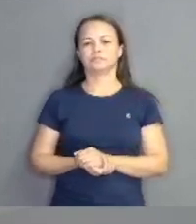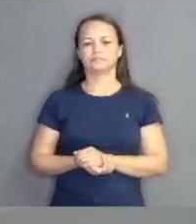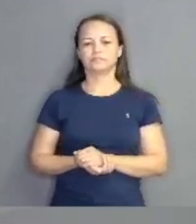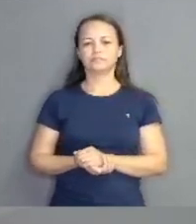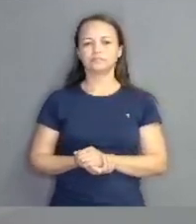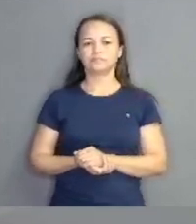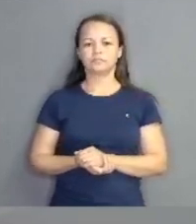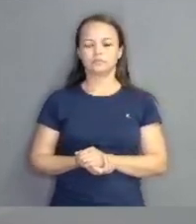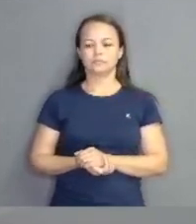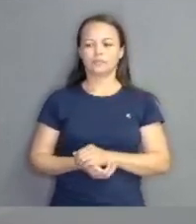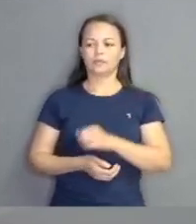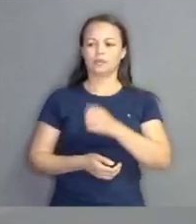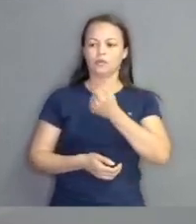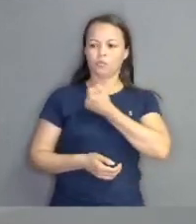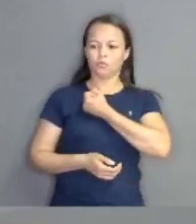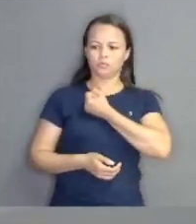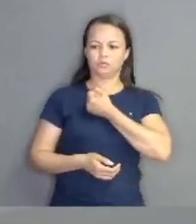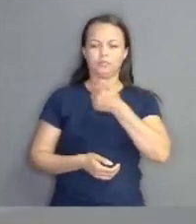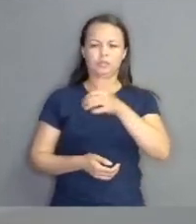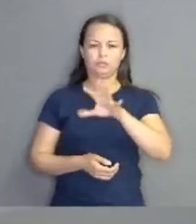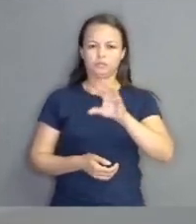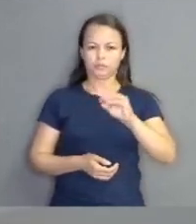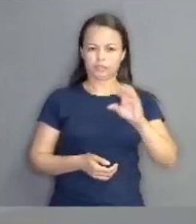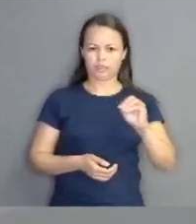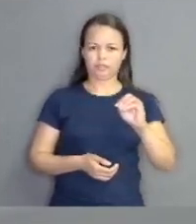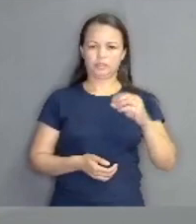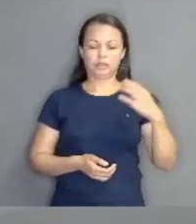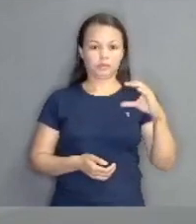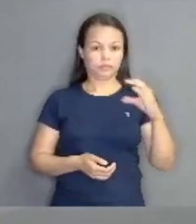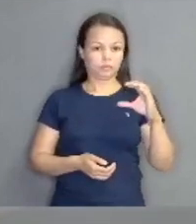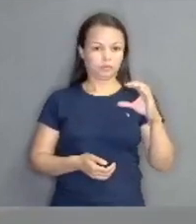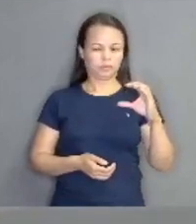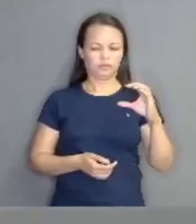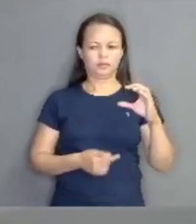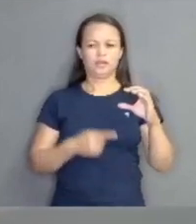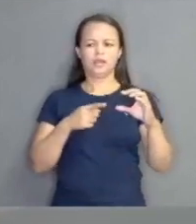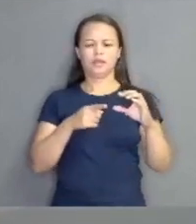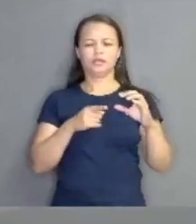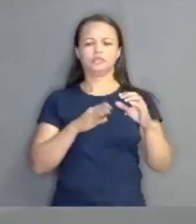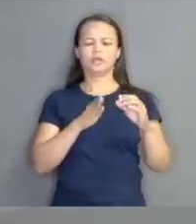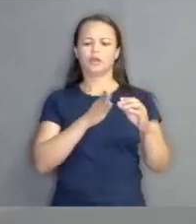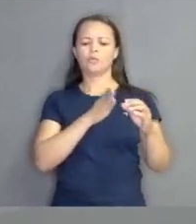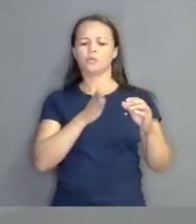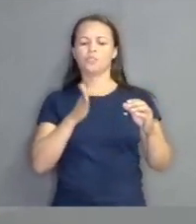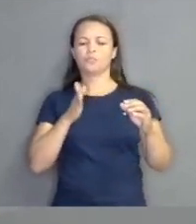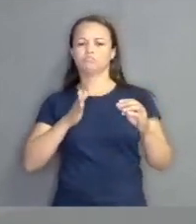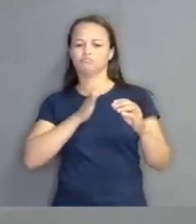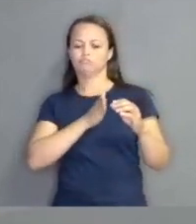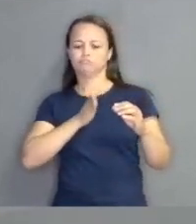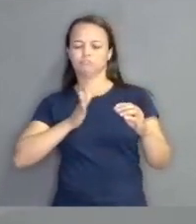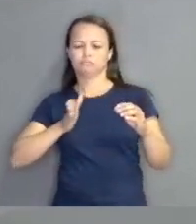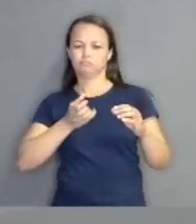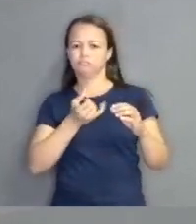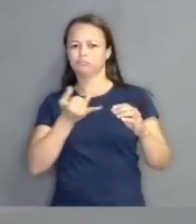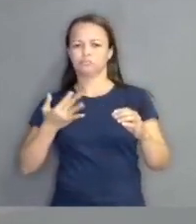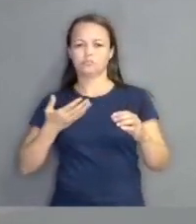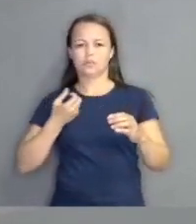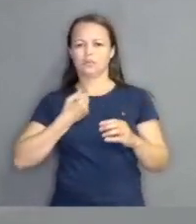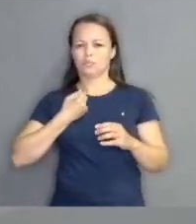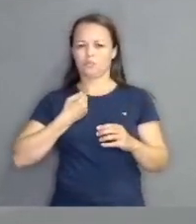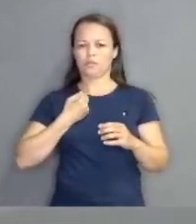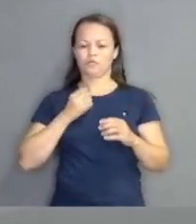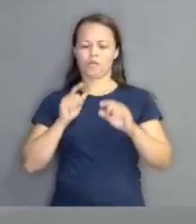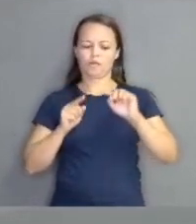O número 100, a centena, ele está a quantos números à frente da